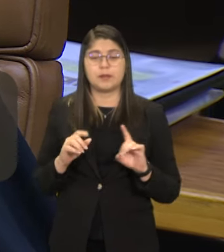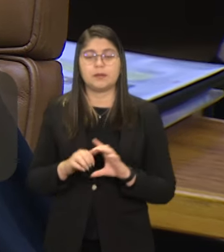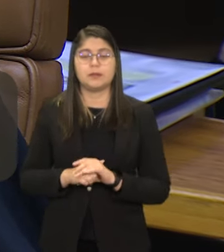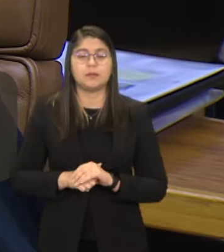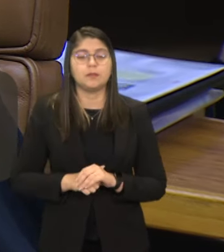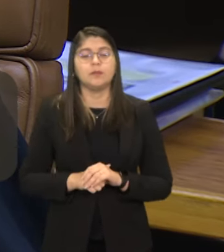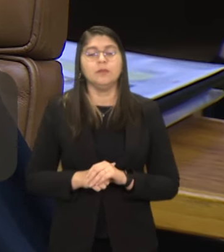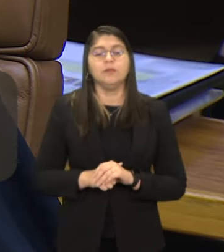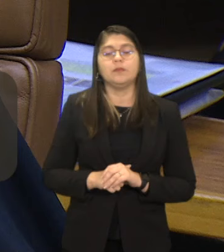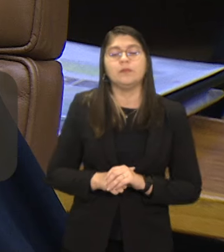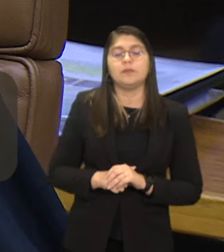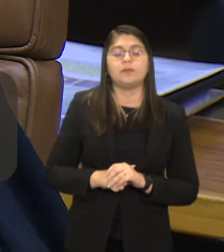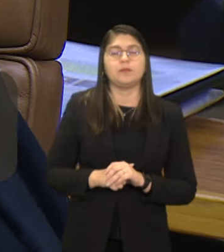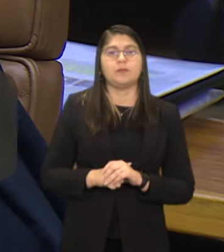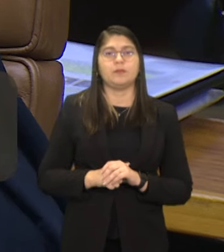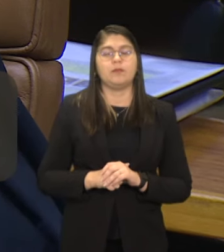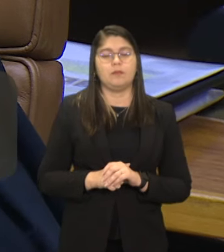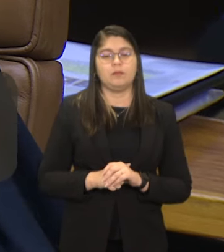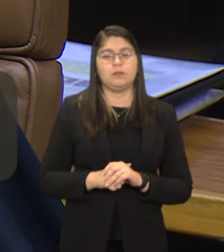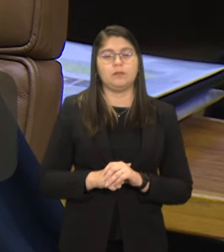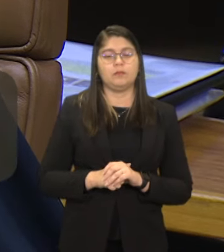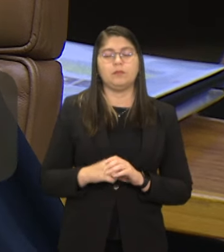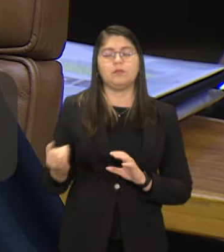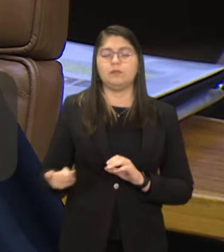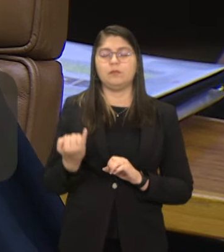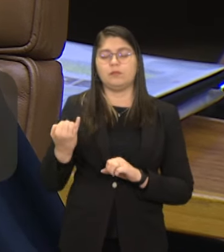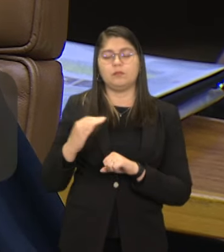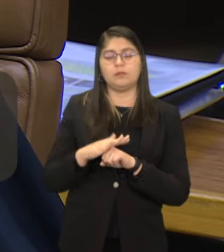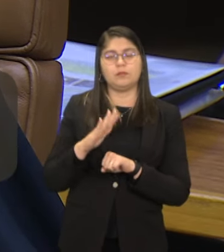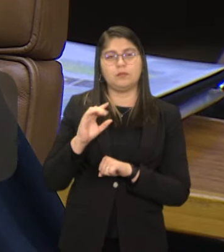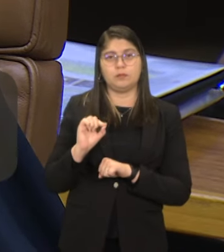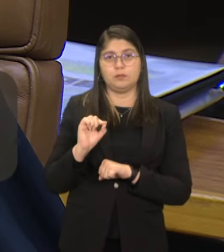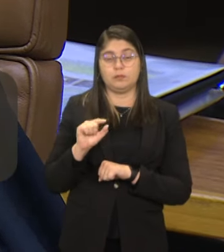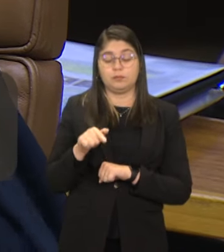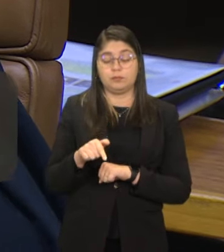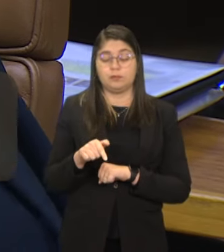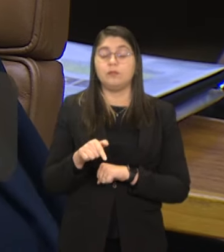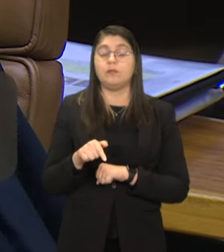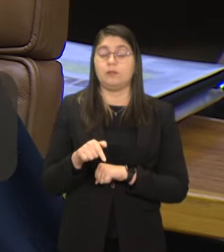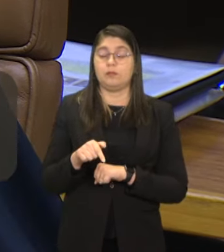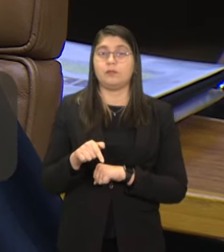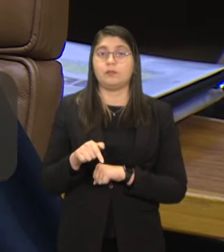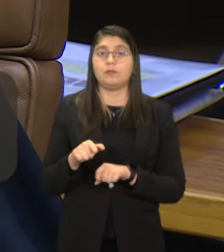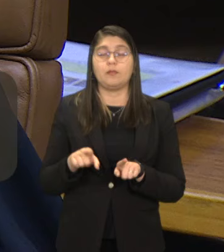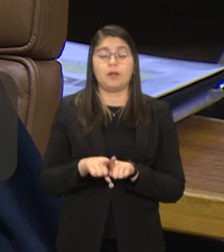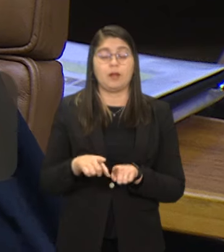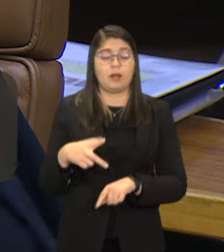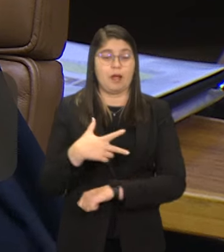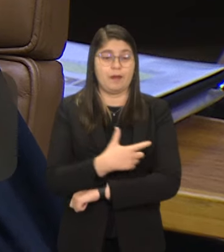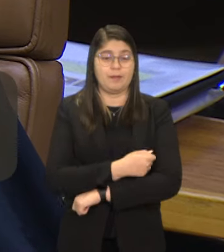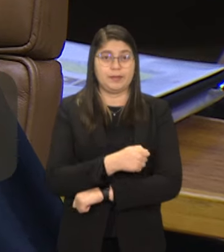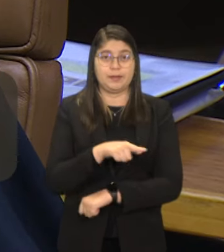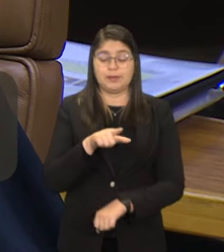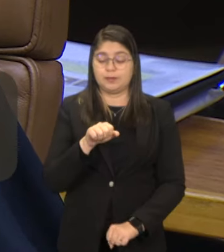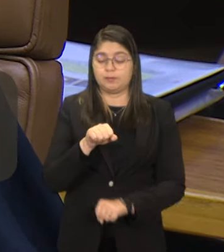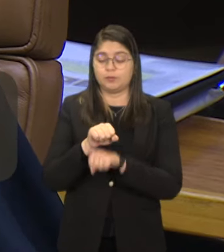que é relevante é que, nesse caso também, a vacina foi